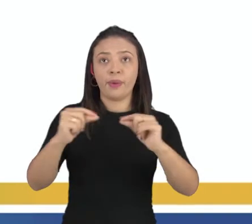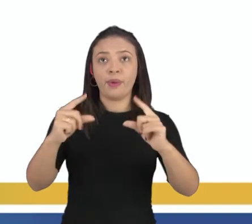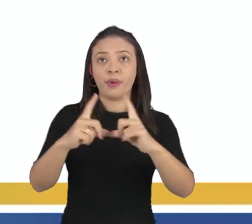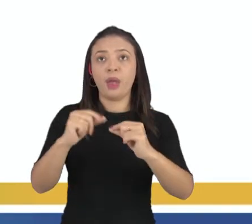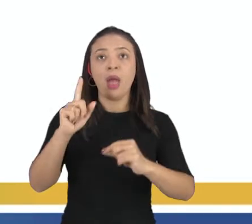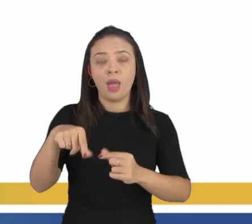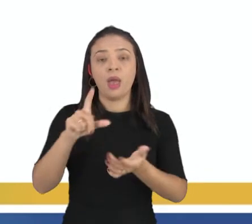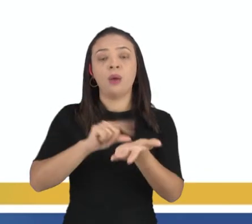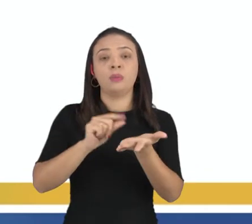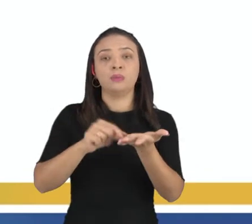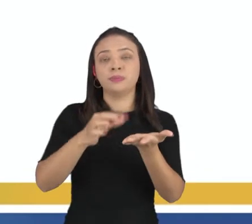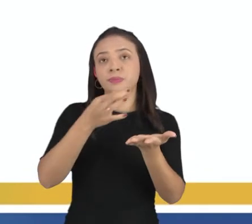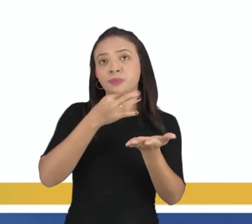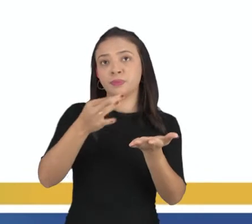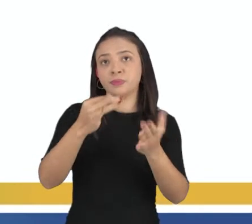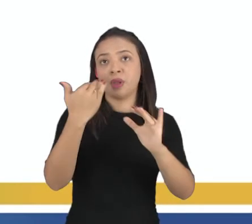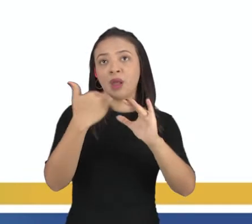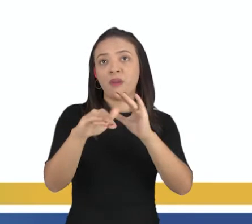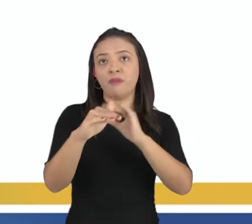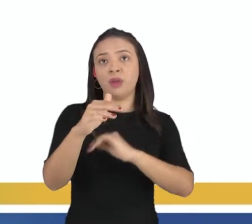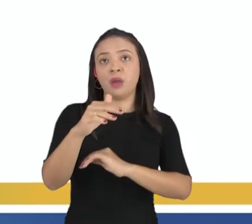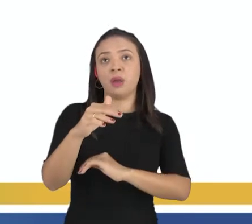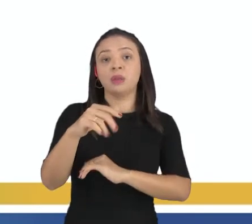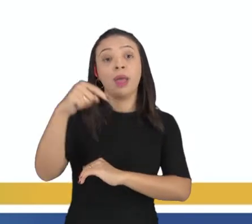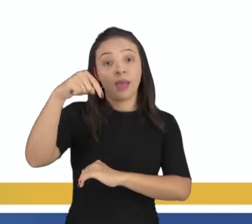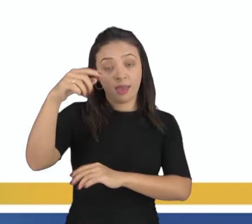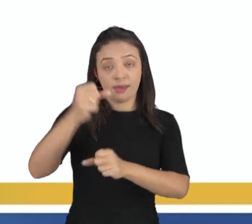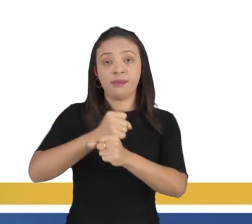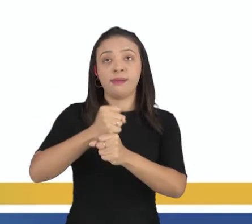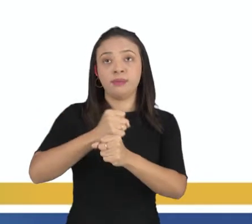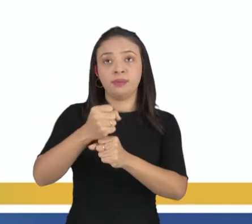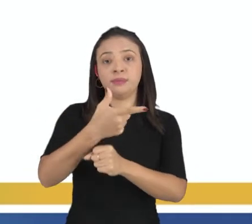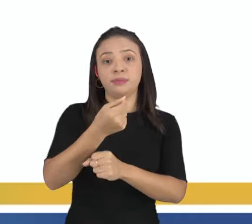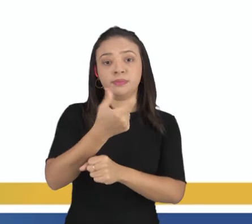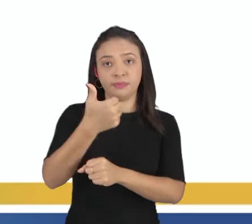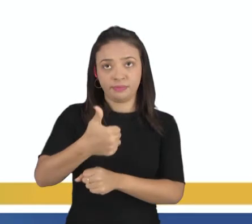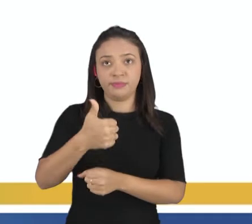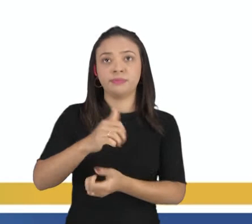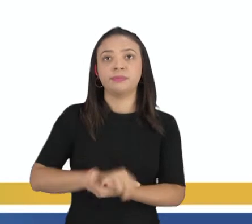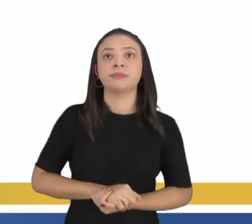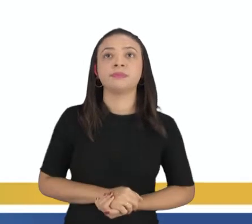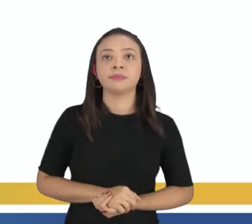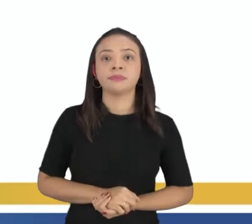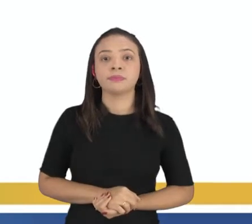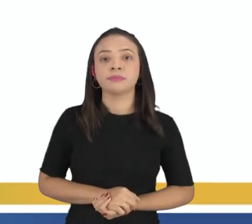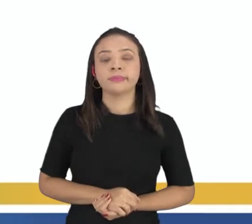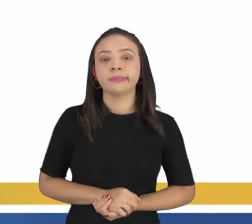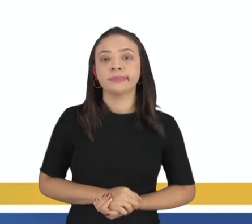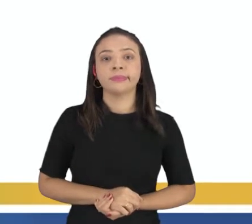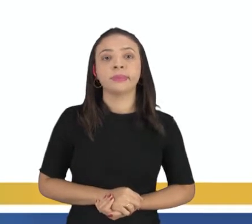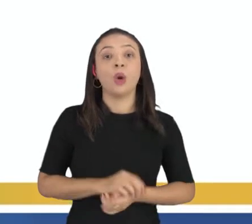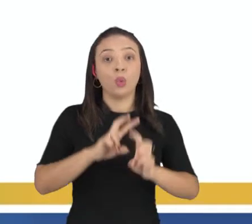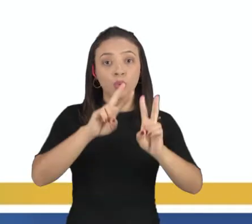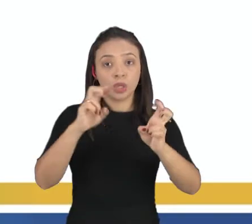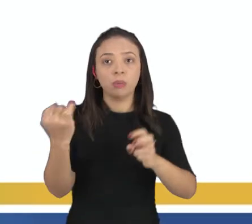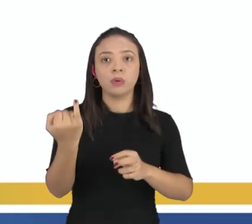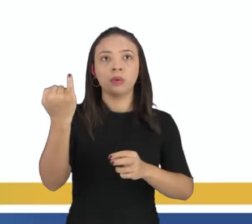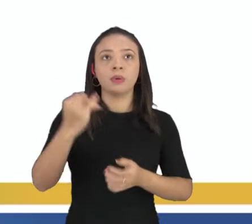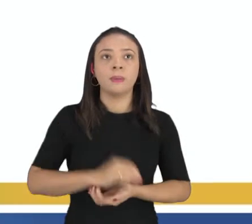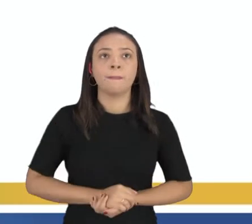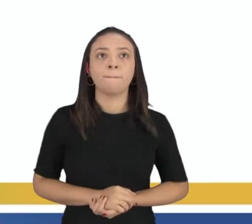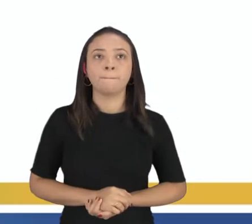um artigo de opinião que foi postado ainda este ano, então tá muito em alta esse tema. Vamos